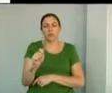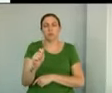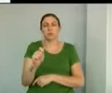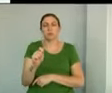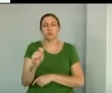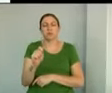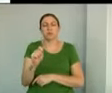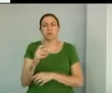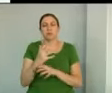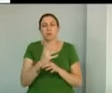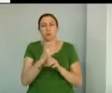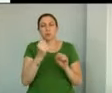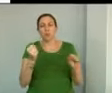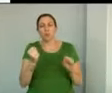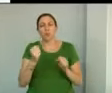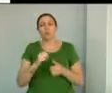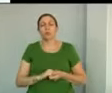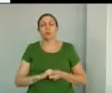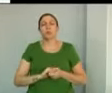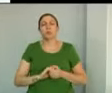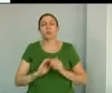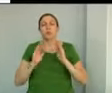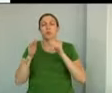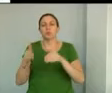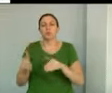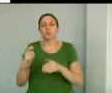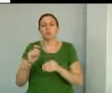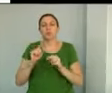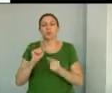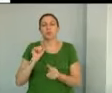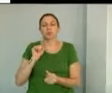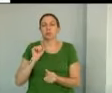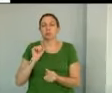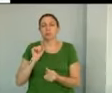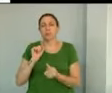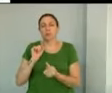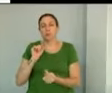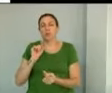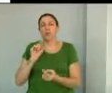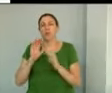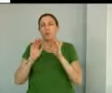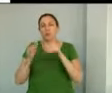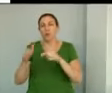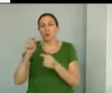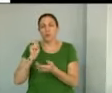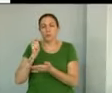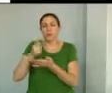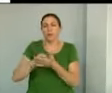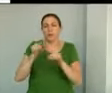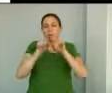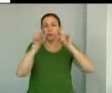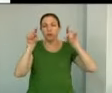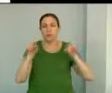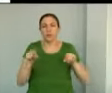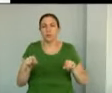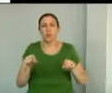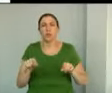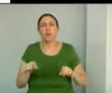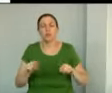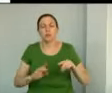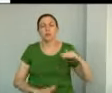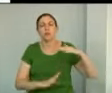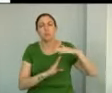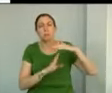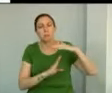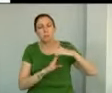558.779.000 de receita corrente líquida para fins de despesa com pessoal, uma despesa com pessoal que conta lá no limite da lei de